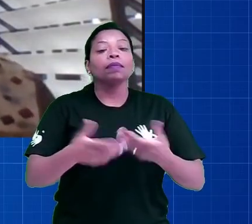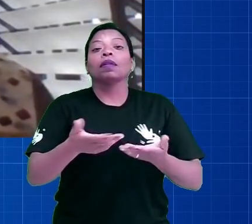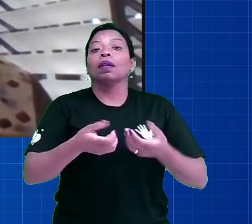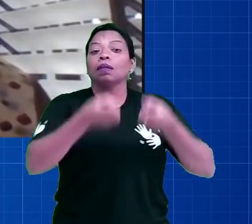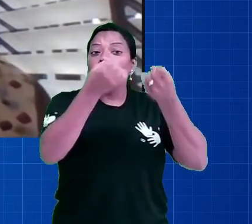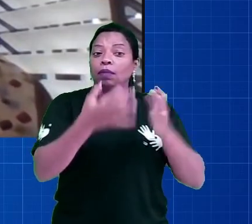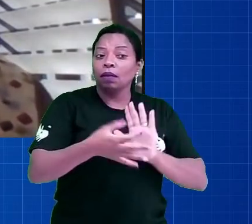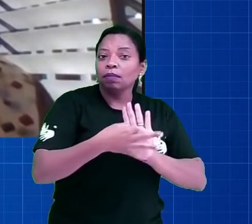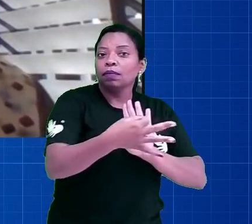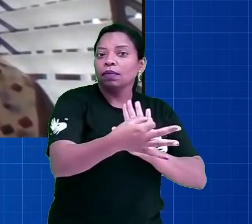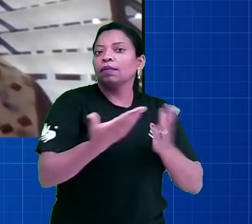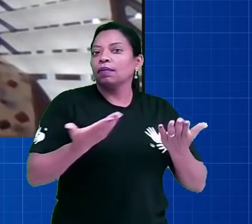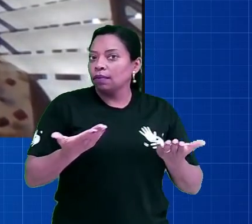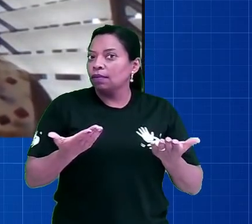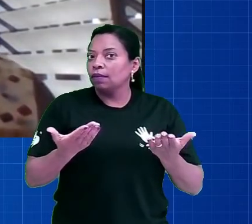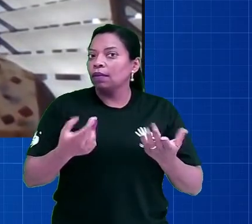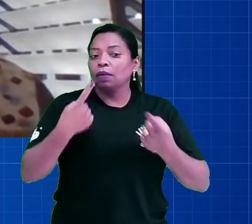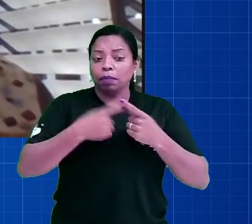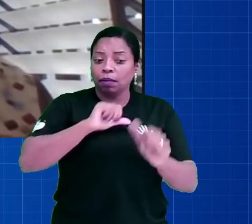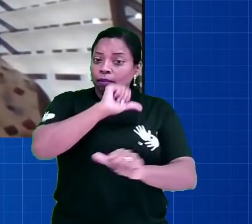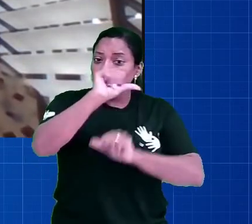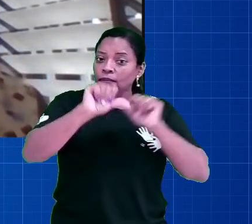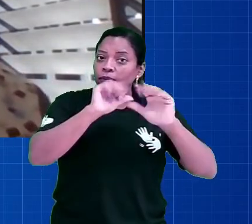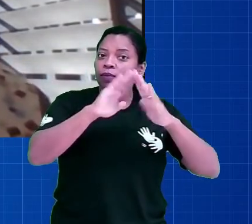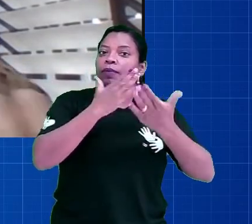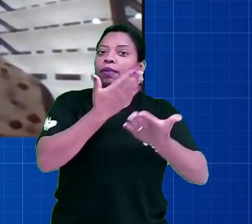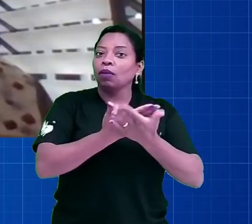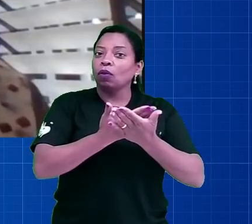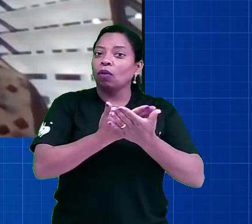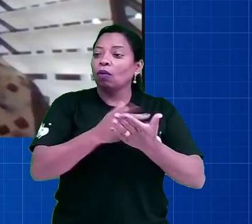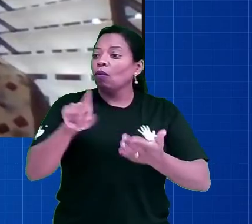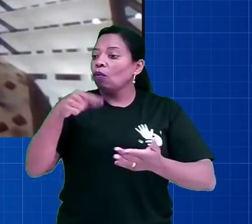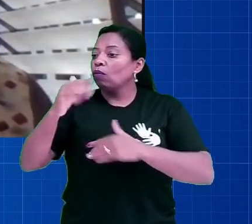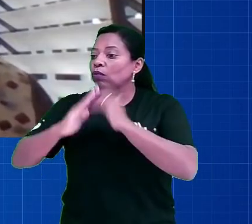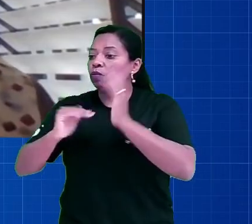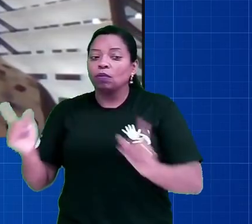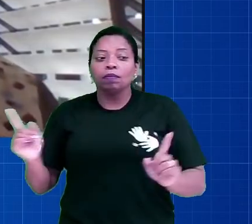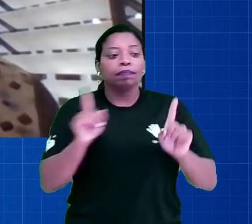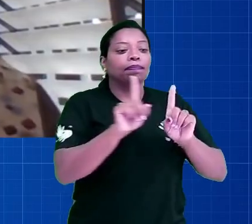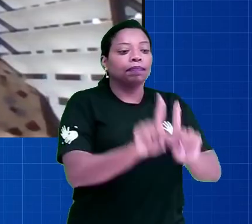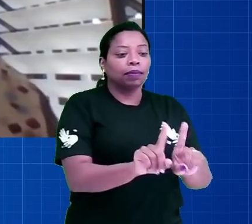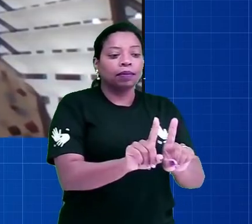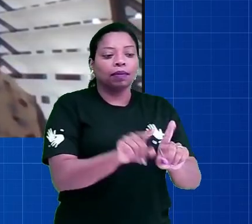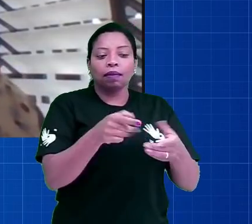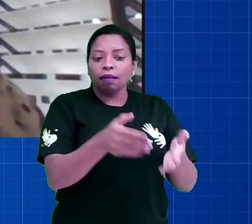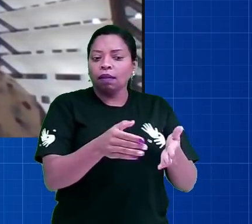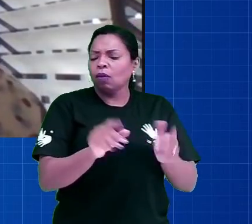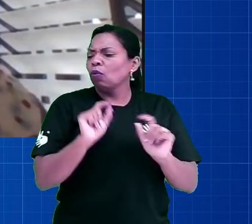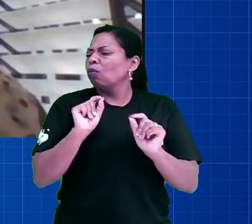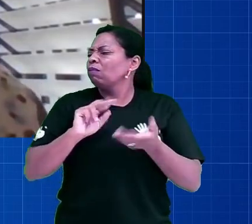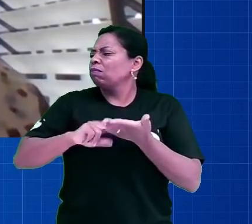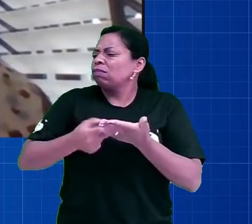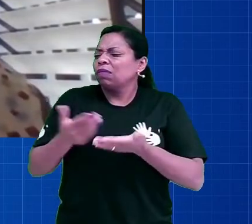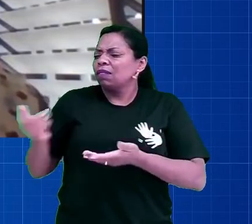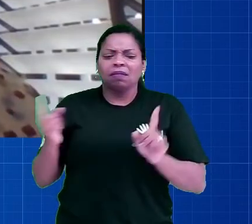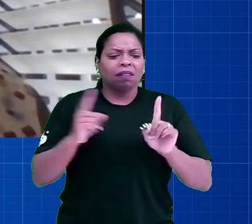está alterando a rotina da escola, é um outro profissional, o que isso significa, então a gente tem que dar esse tempo também para os